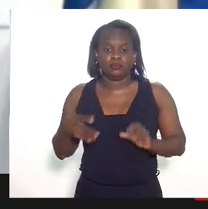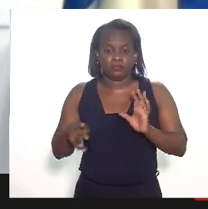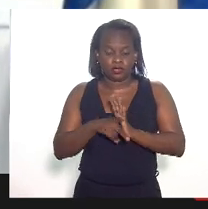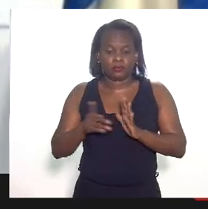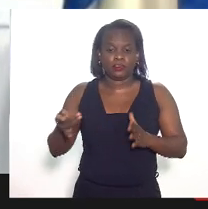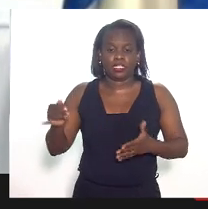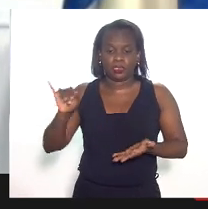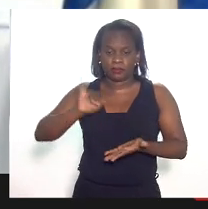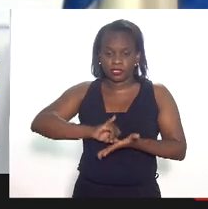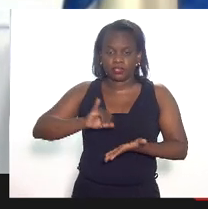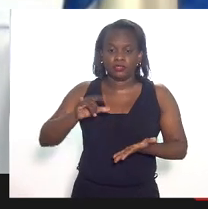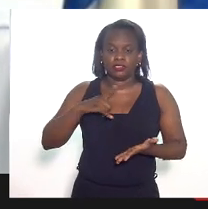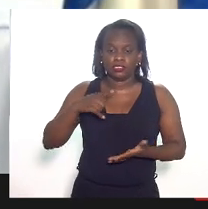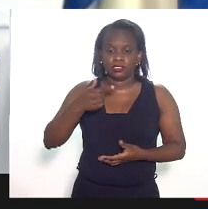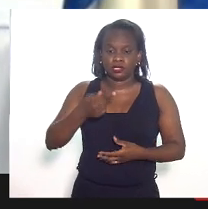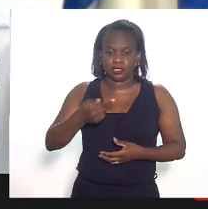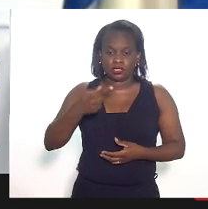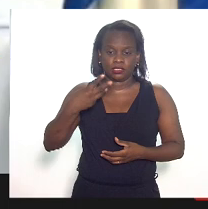capital, com